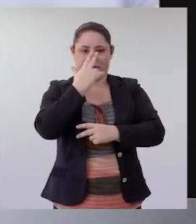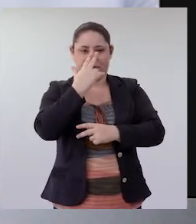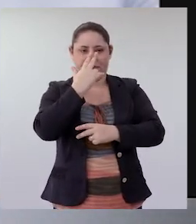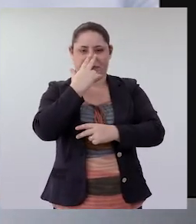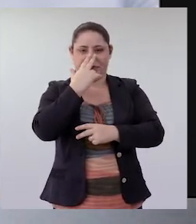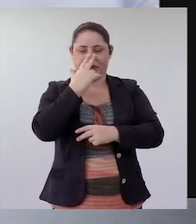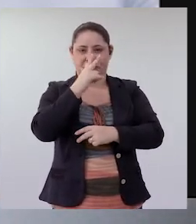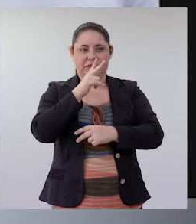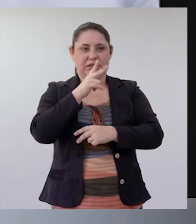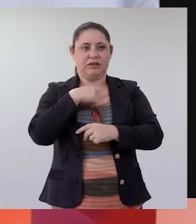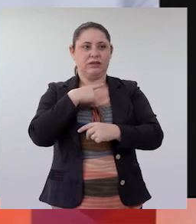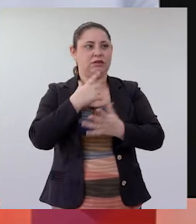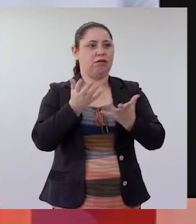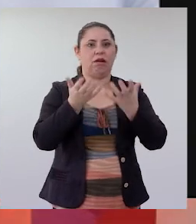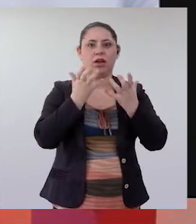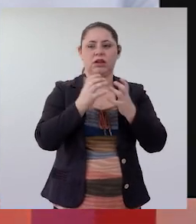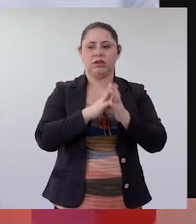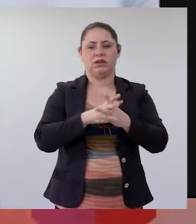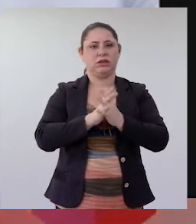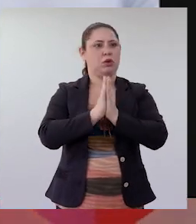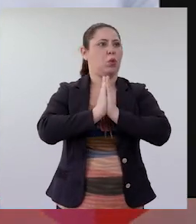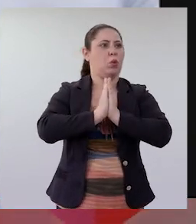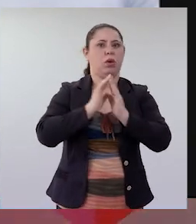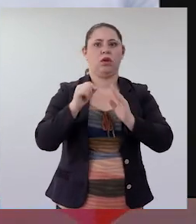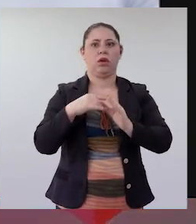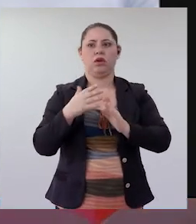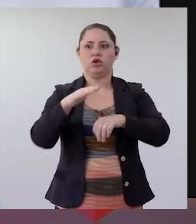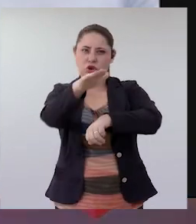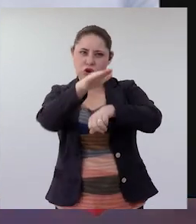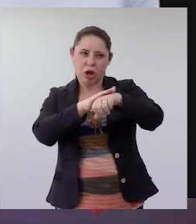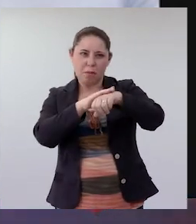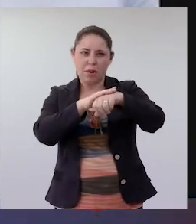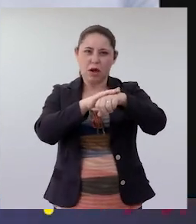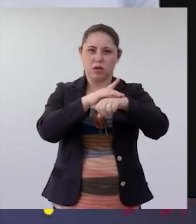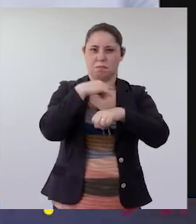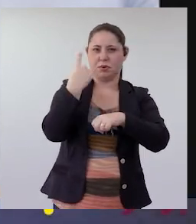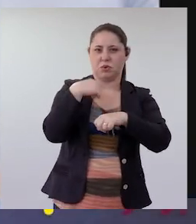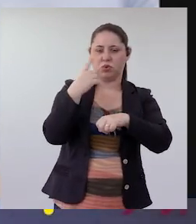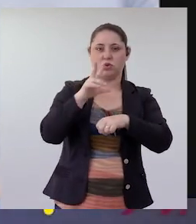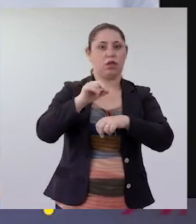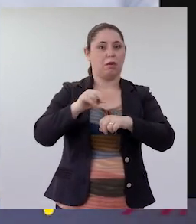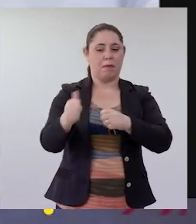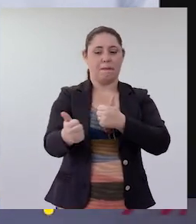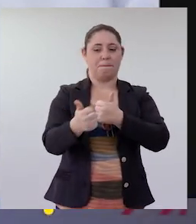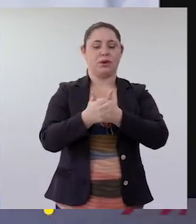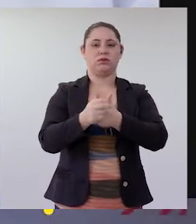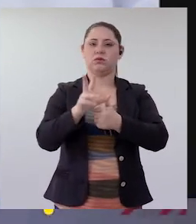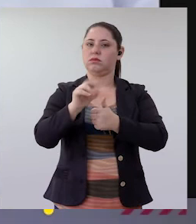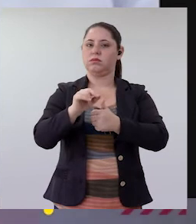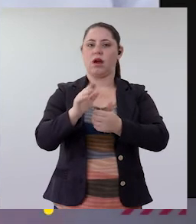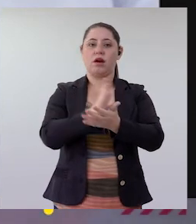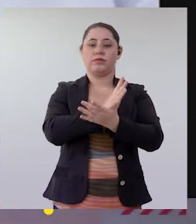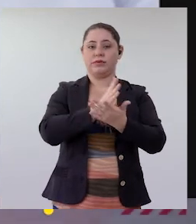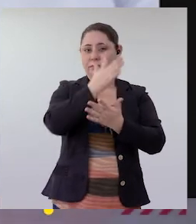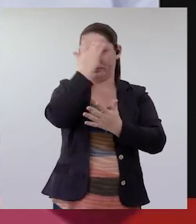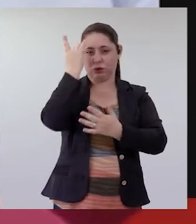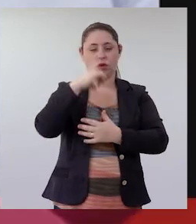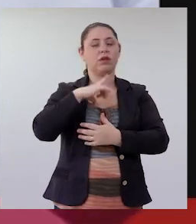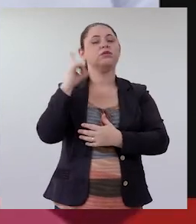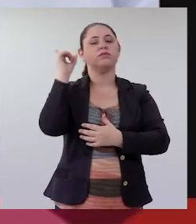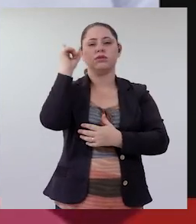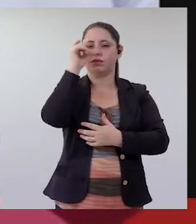parece que a gente está trazendo mau agouro, né? Então, que a gente está atraindo a morte para perto. Então, às vezes as pessoas